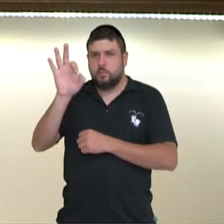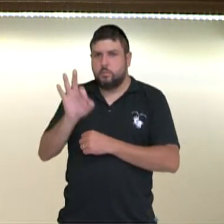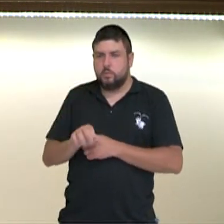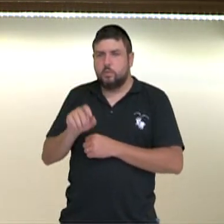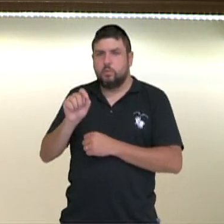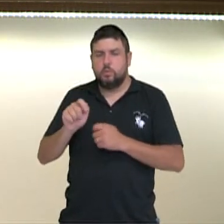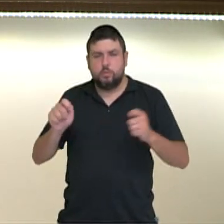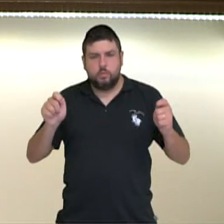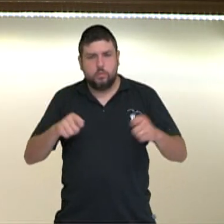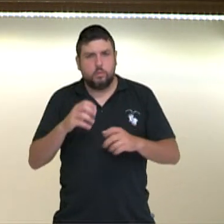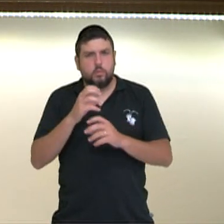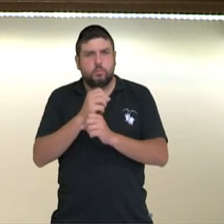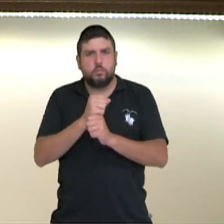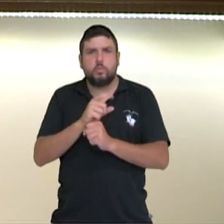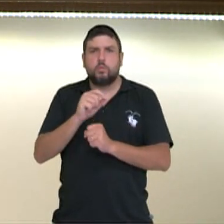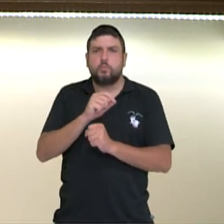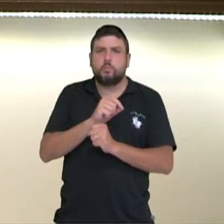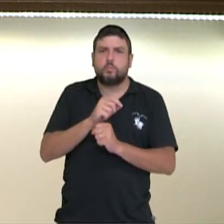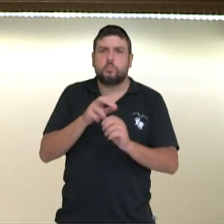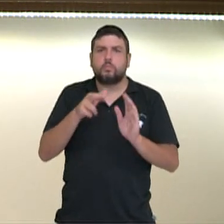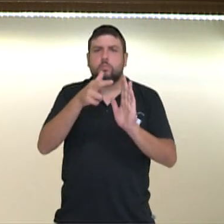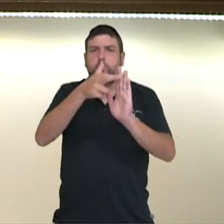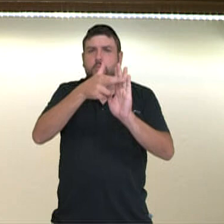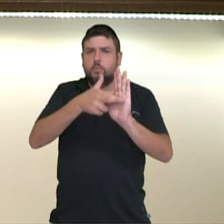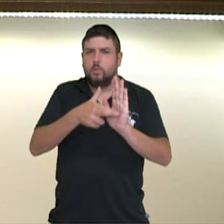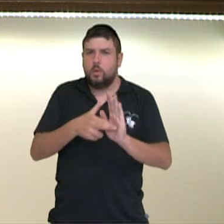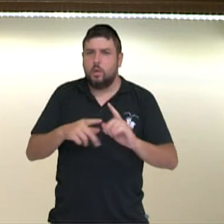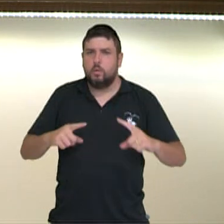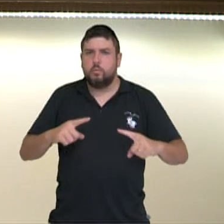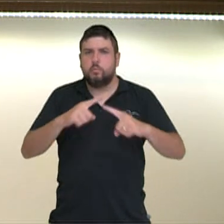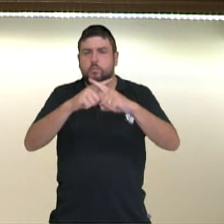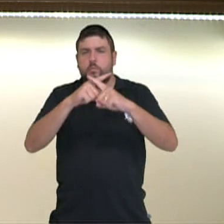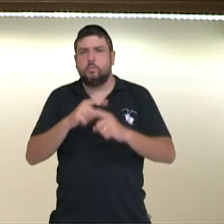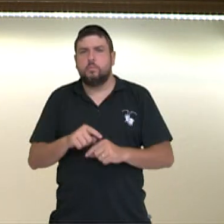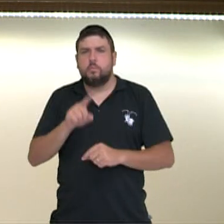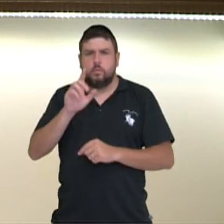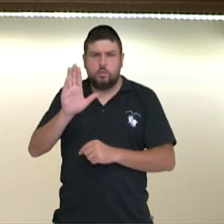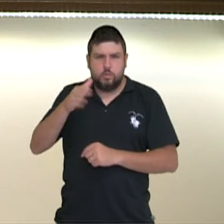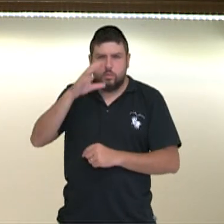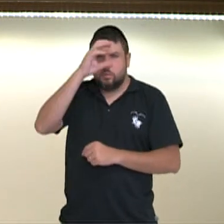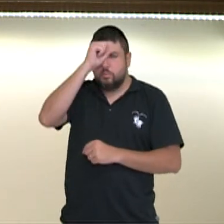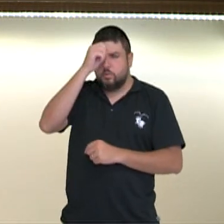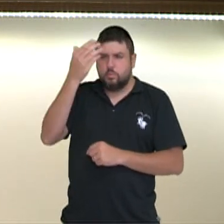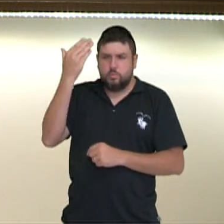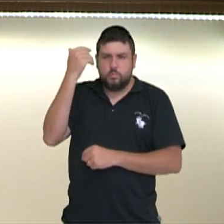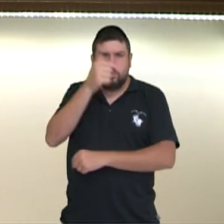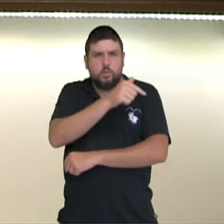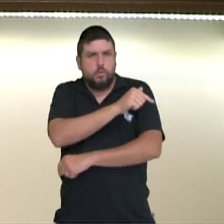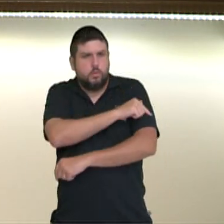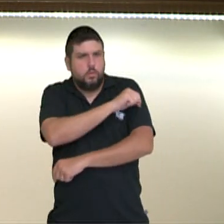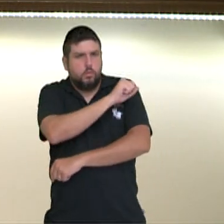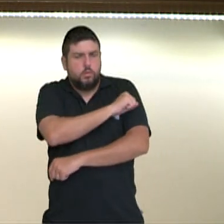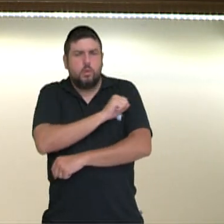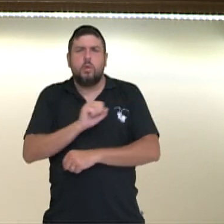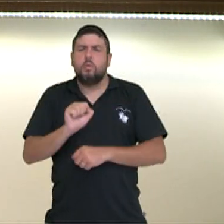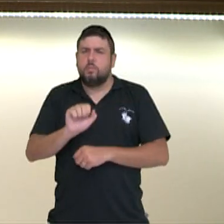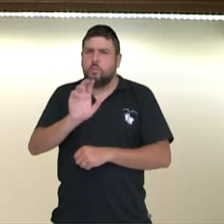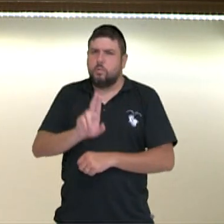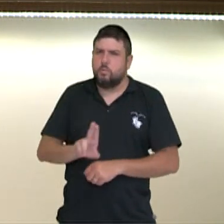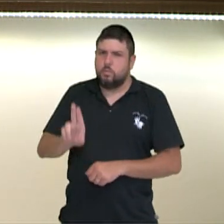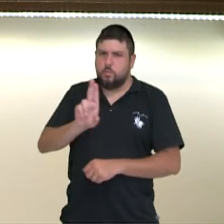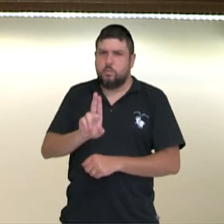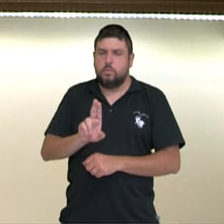resolvida usando regra de 3. Como você aprendeu lá no 7º ano, no 8º ano, trabalhar com regra de 3, pode continuar fazendo. Se você tem